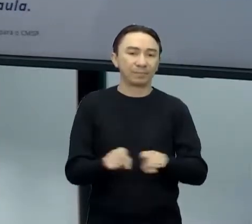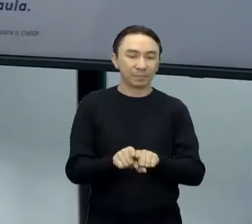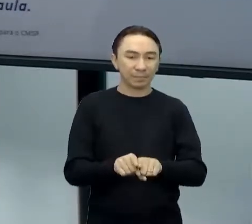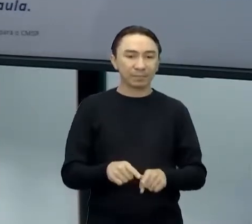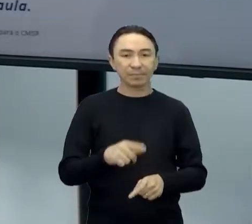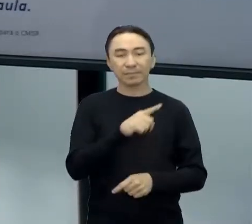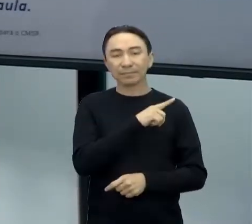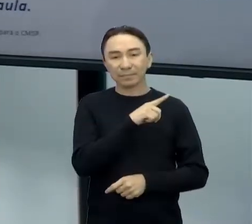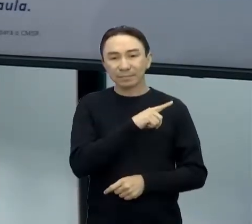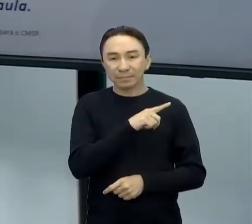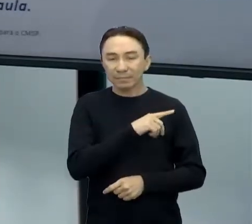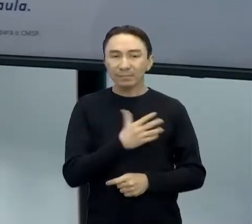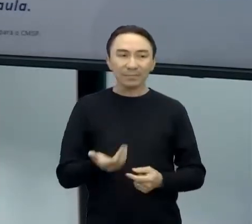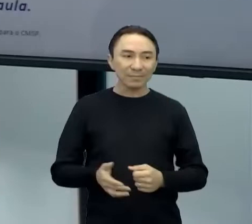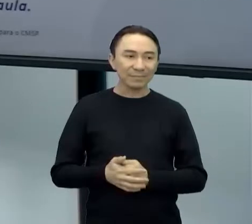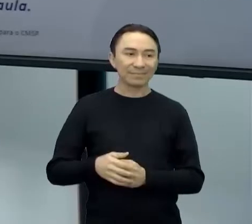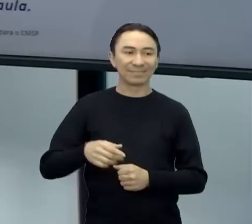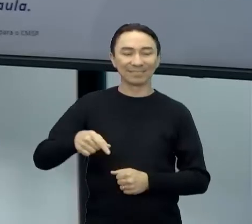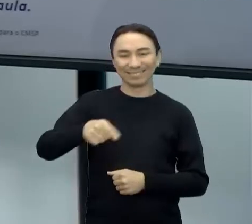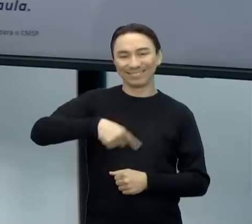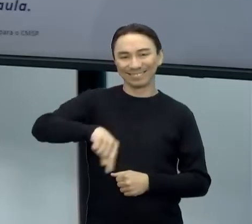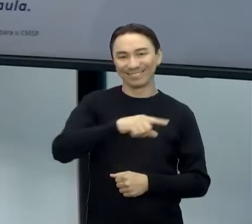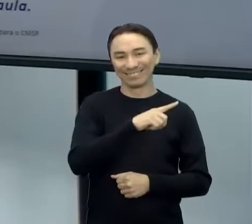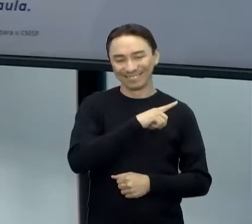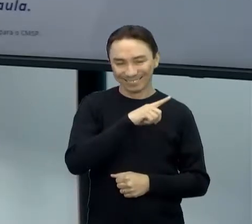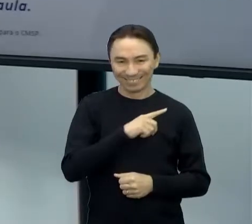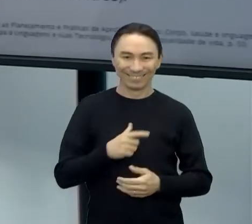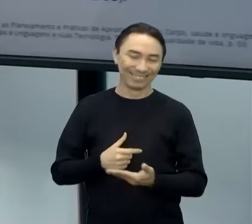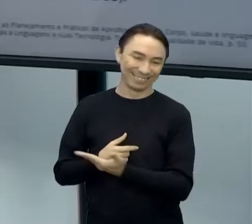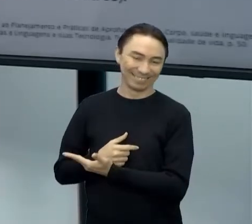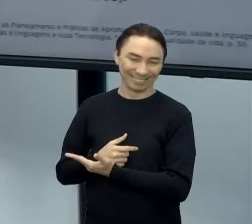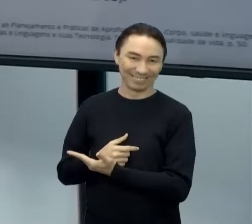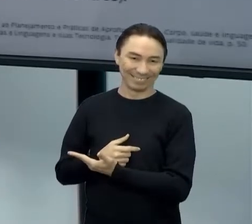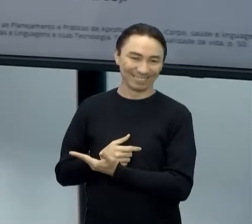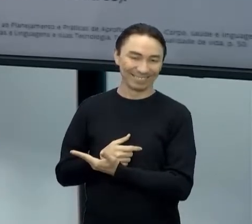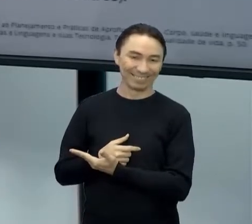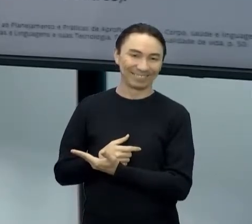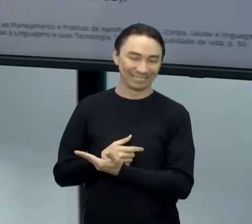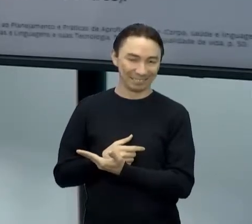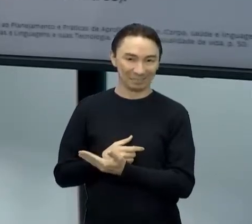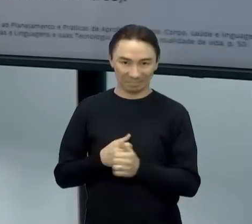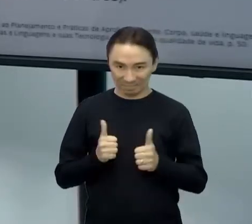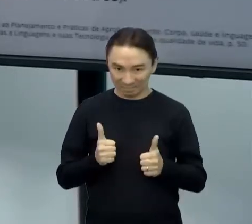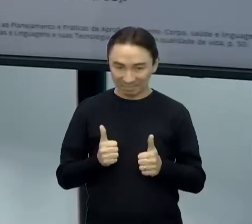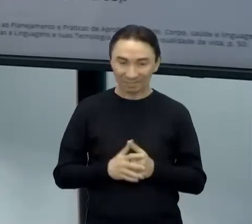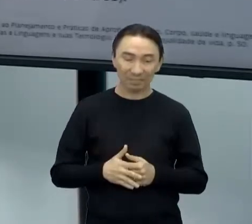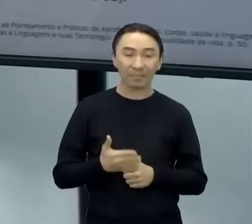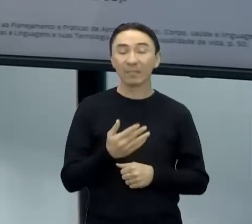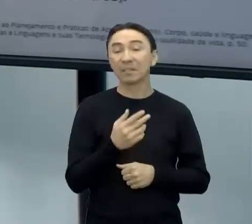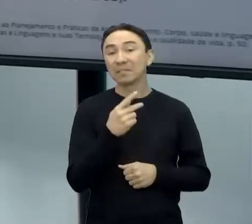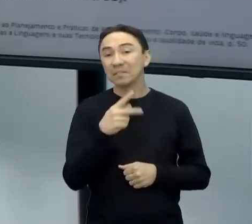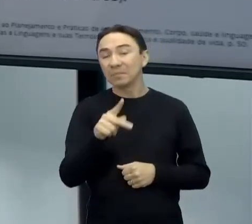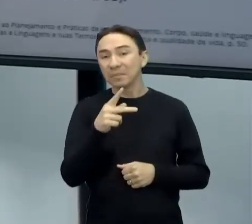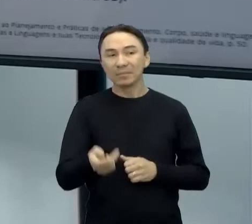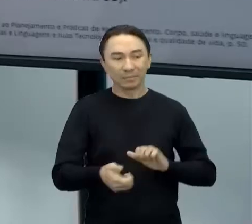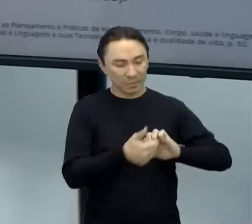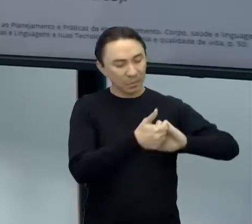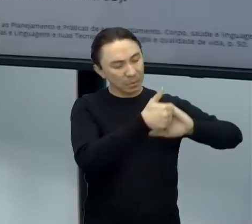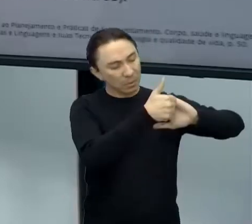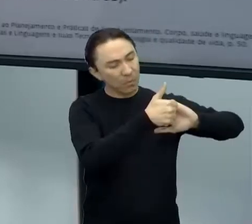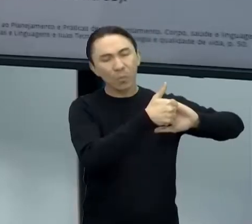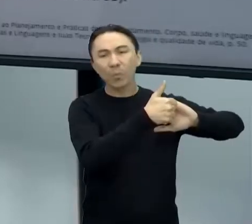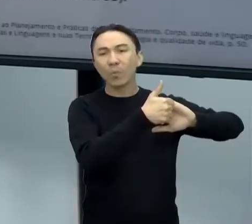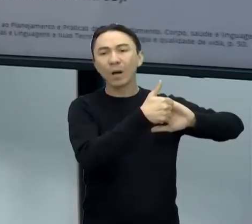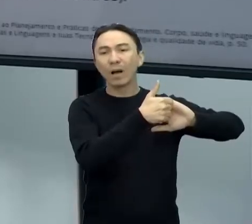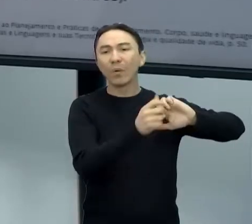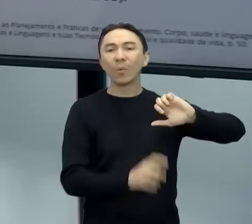melhorar dentro desse aspecto de qualidade aí para vocês, né? Falando em qualidade, qual é o que a